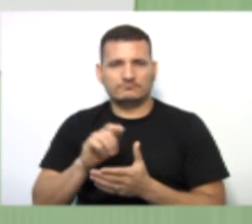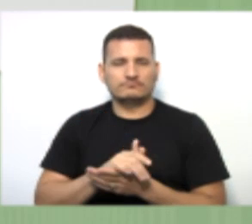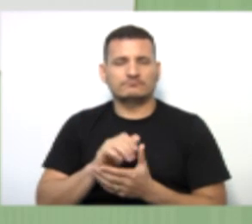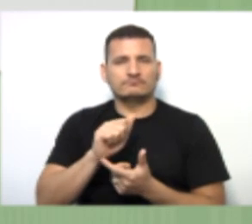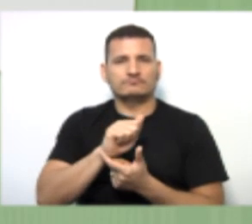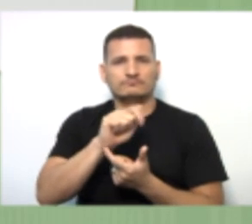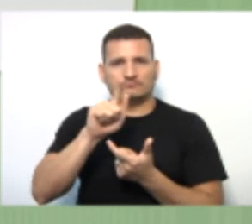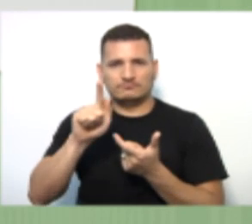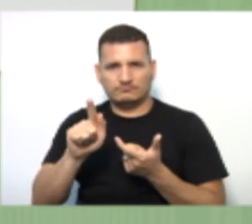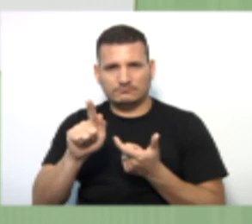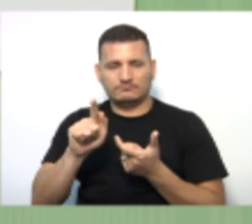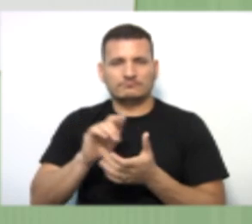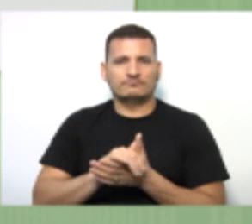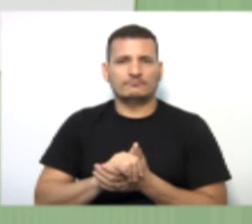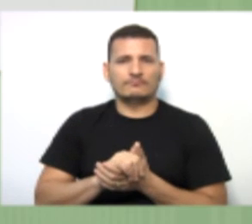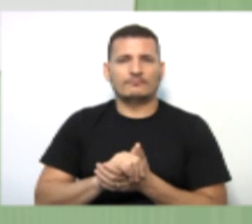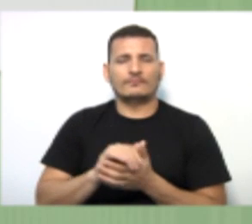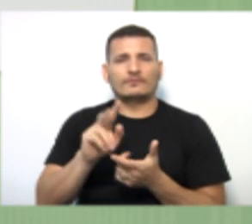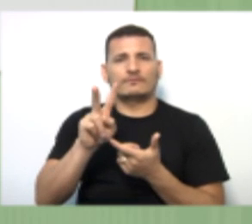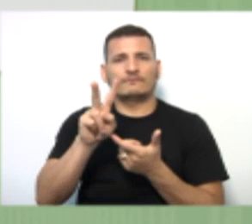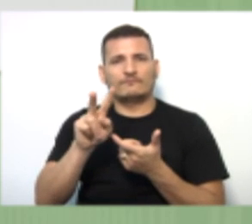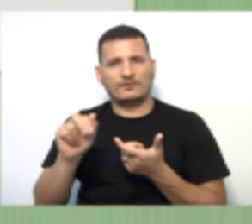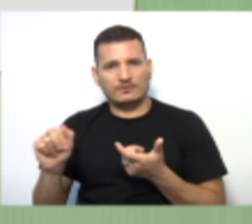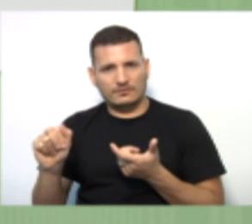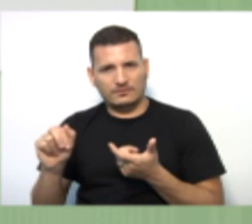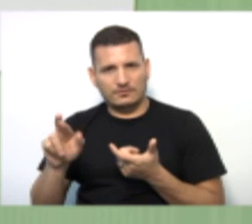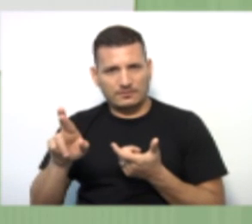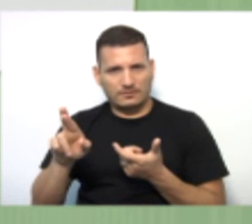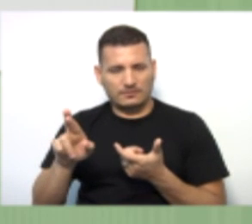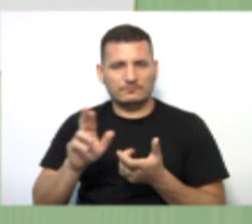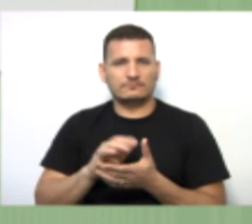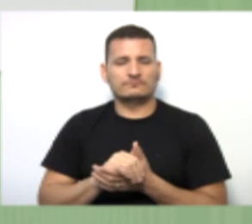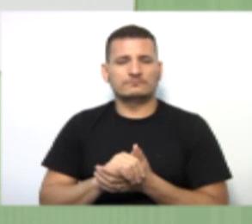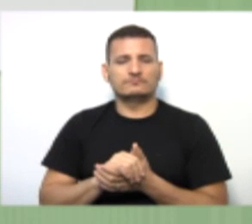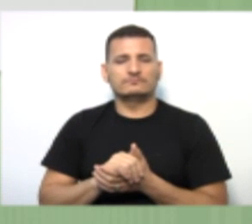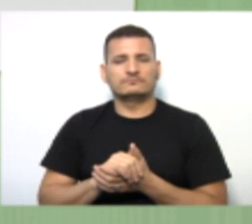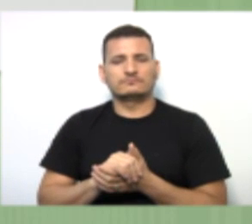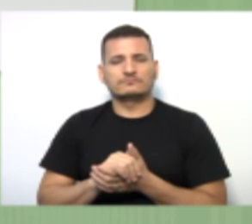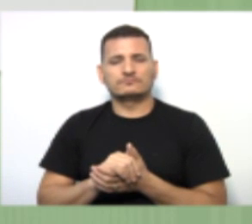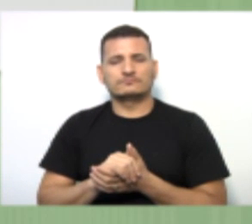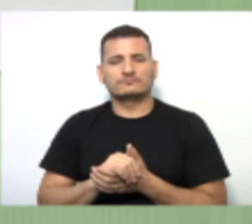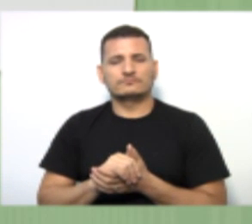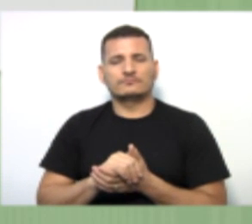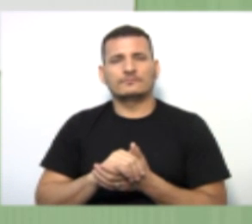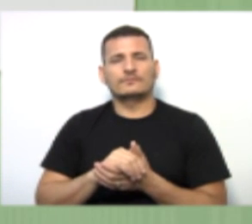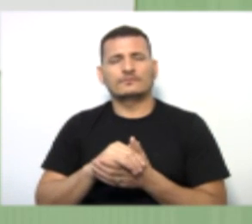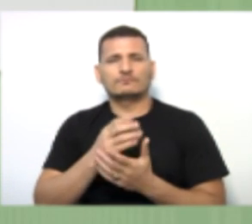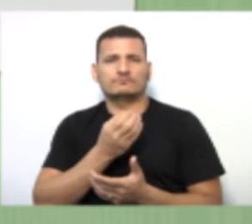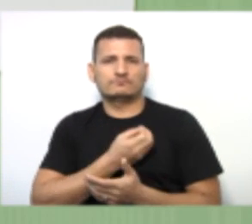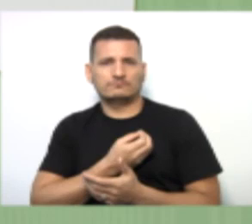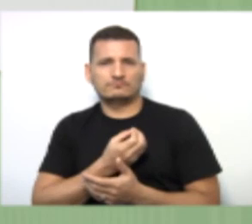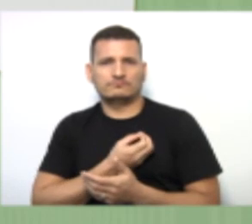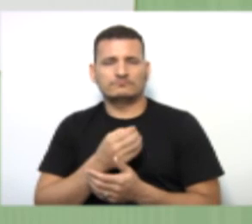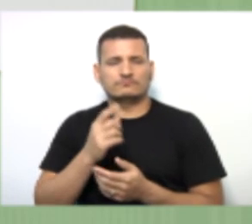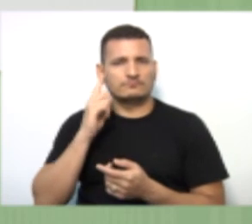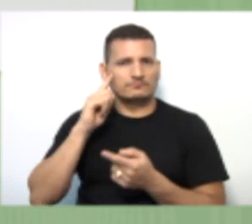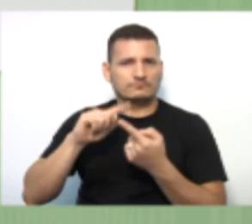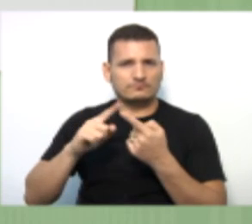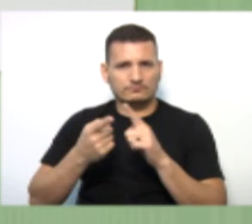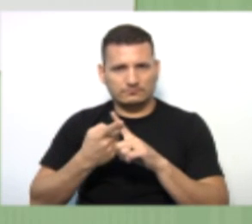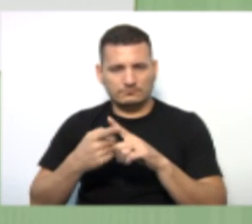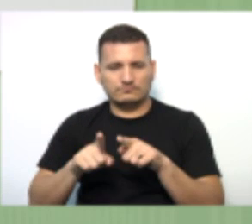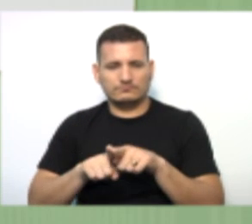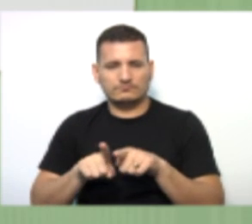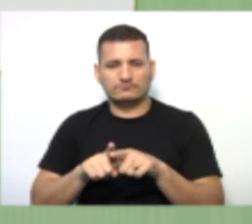expressões e operadores relacionais, aritméticos e lógicos, estrutura de controle